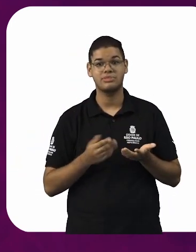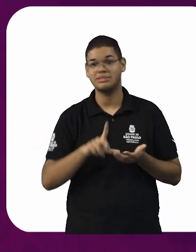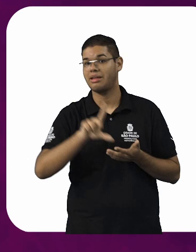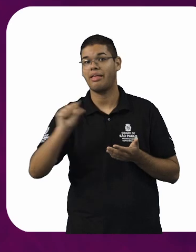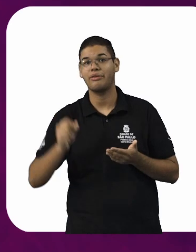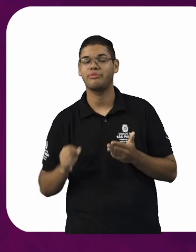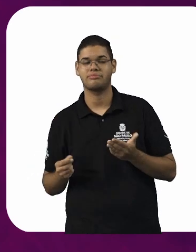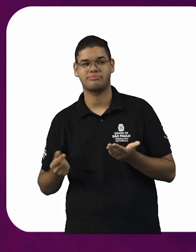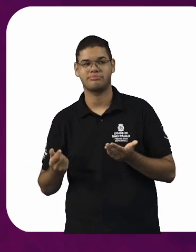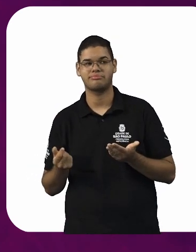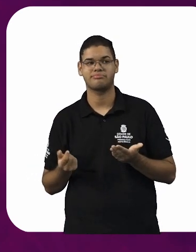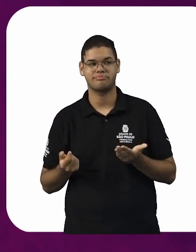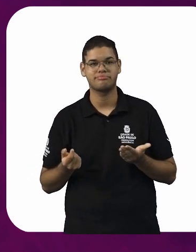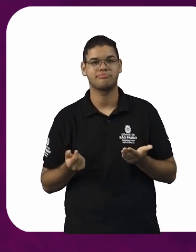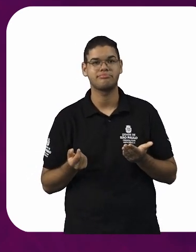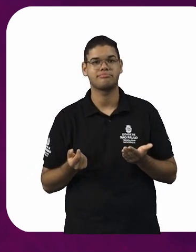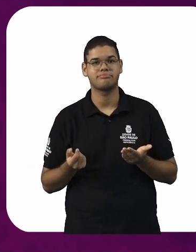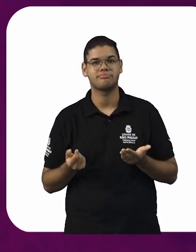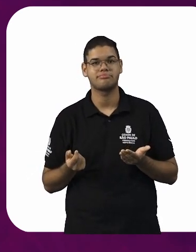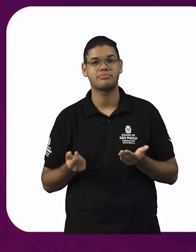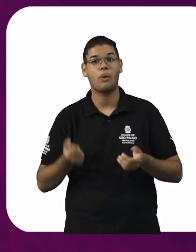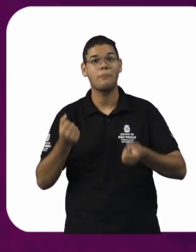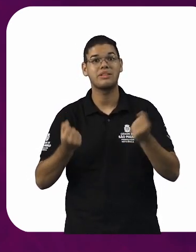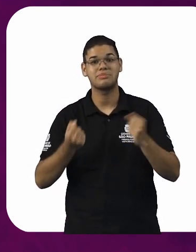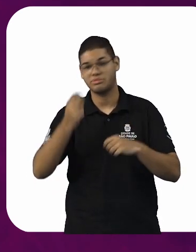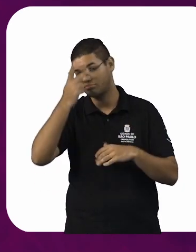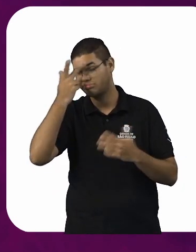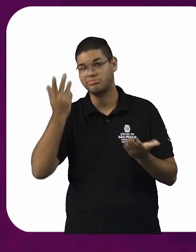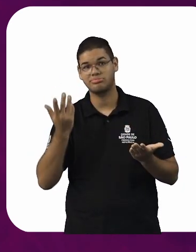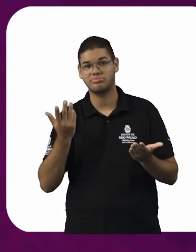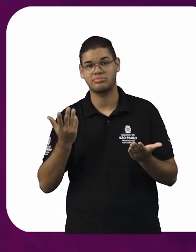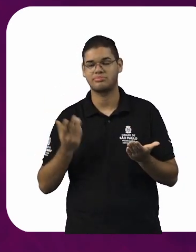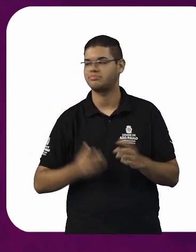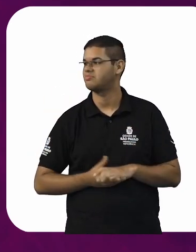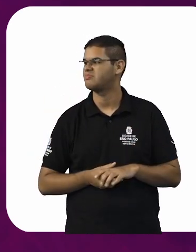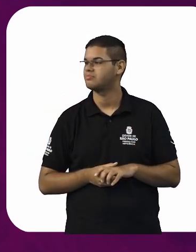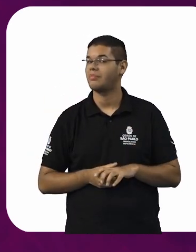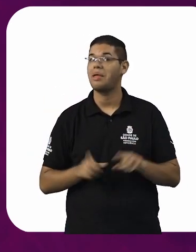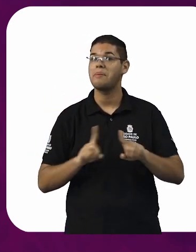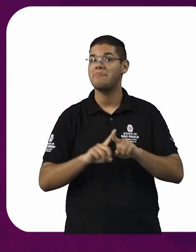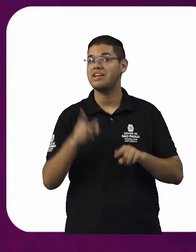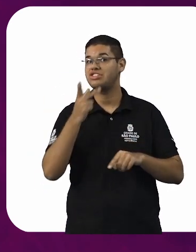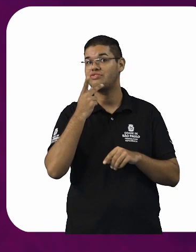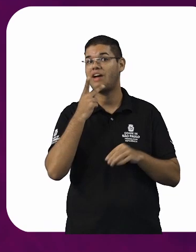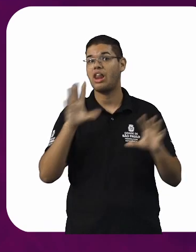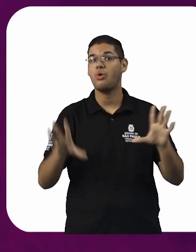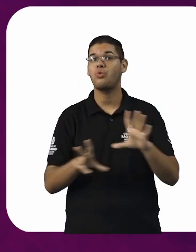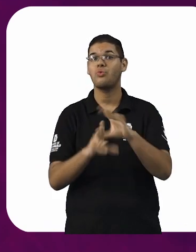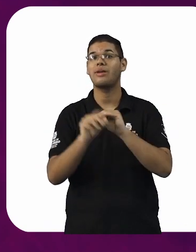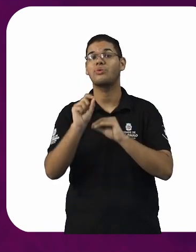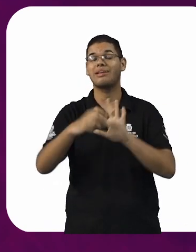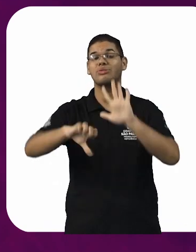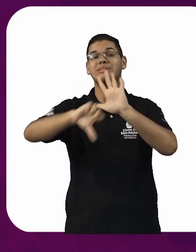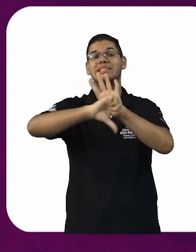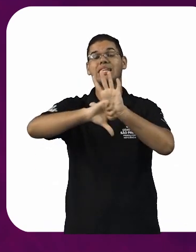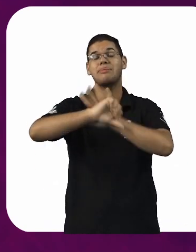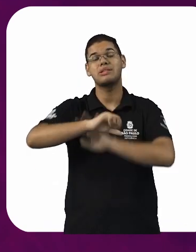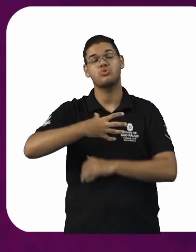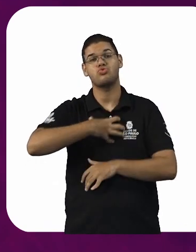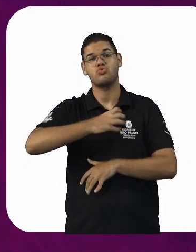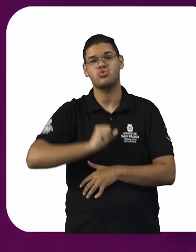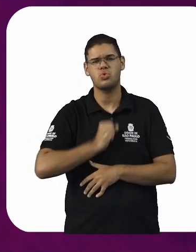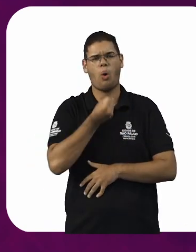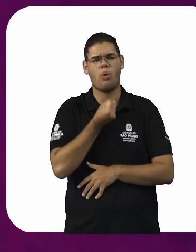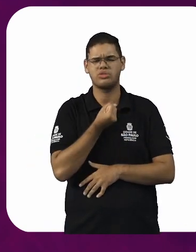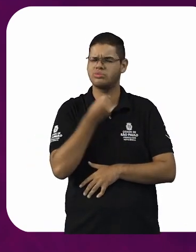Não vai na estatística da homofobia. Vai na estatística geral, mas a gente fala dos crimes de ódio contra a minoria. E no Brasil é